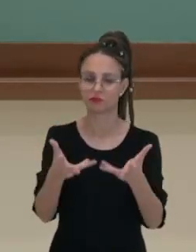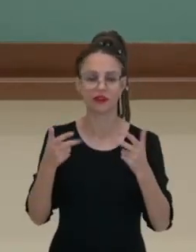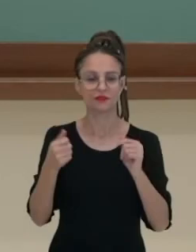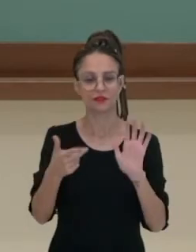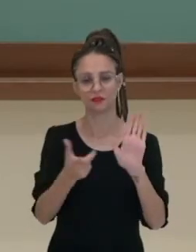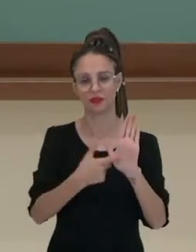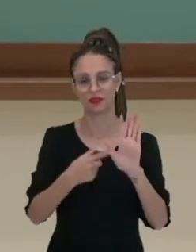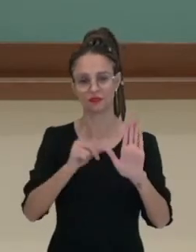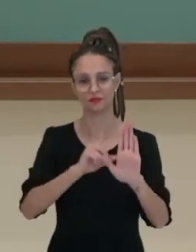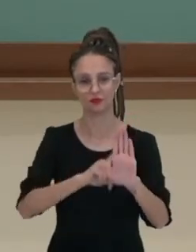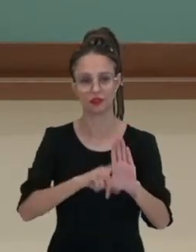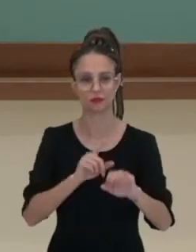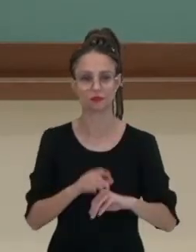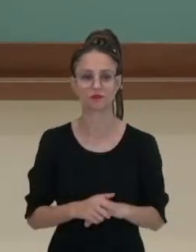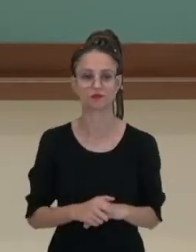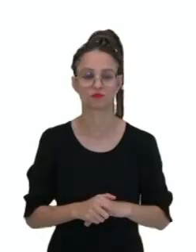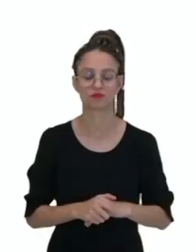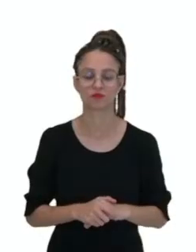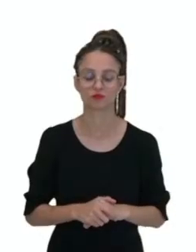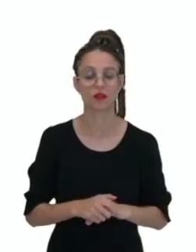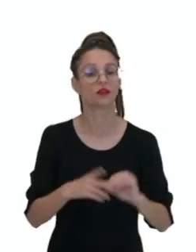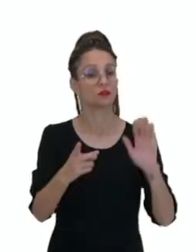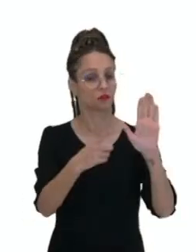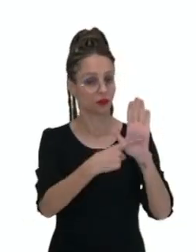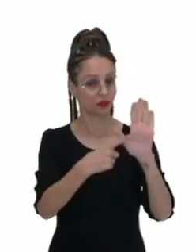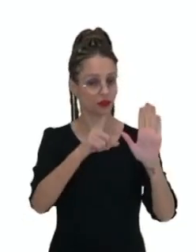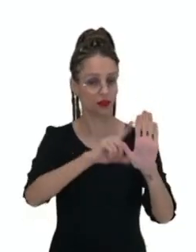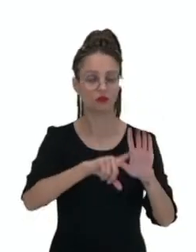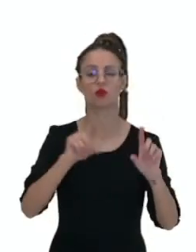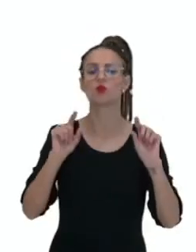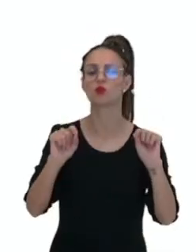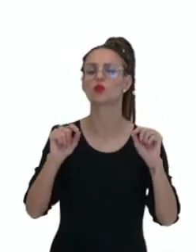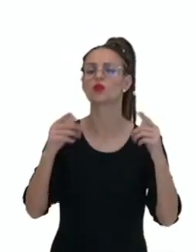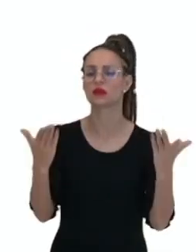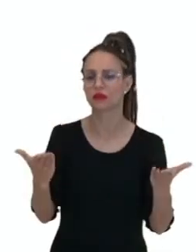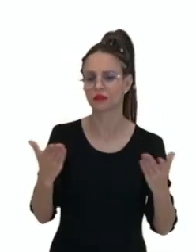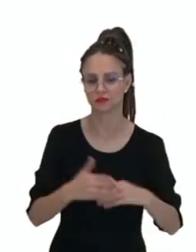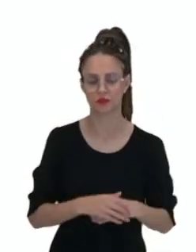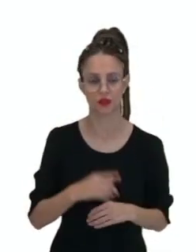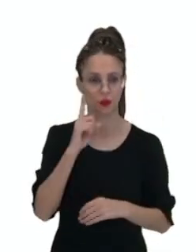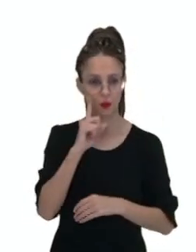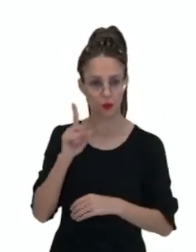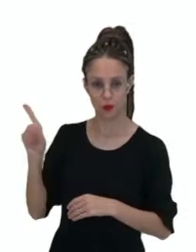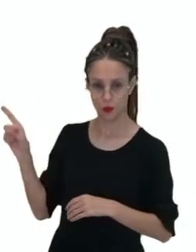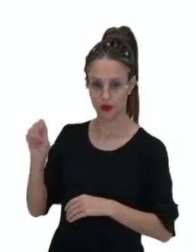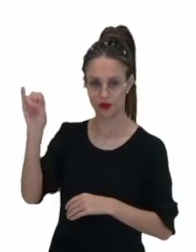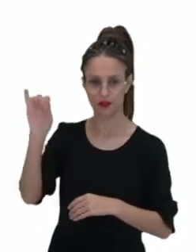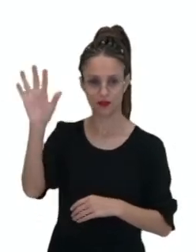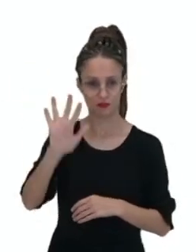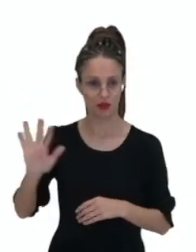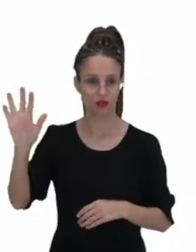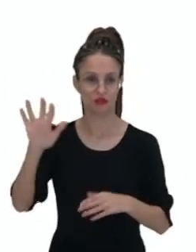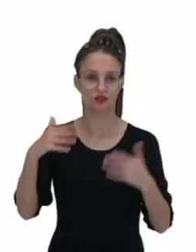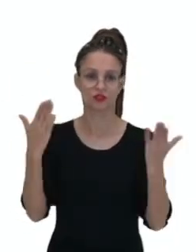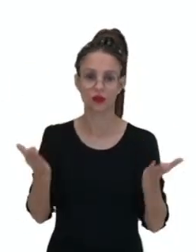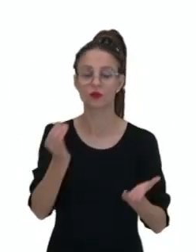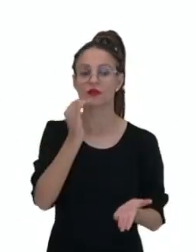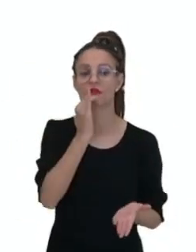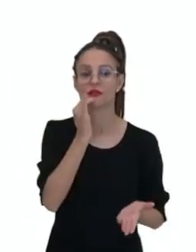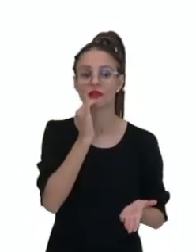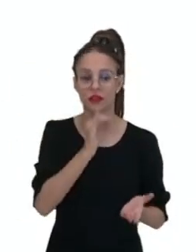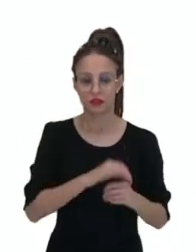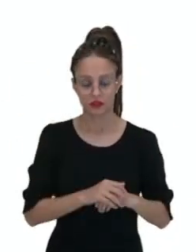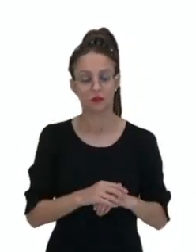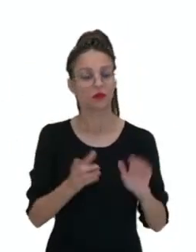metáfora. A metáfora, o que é então? Se você olhar a imagem aqui, ó, eu tenho, por exemplo,